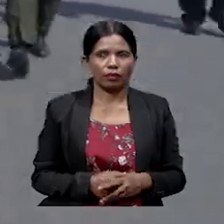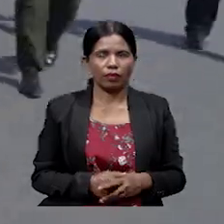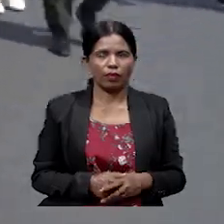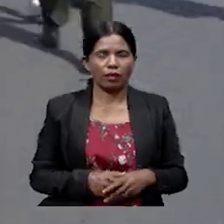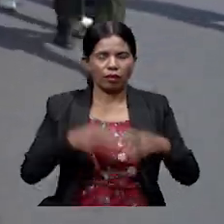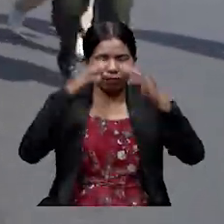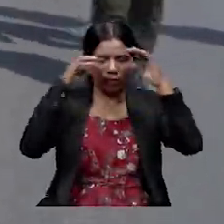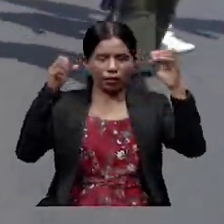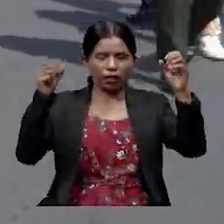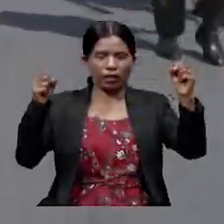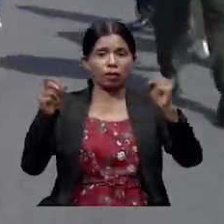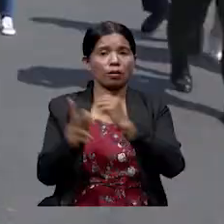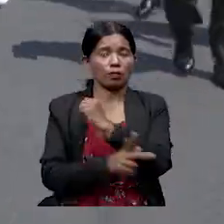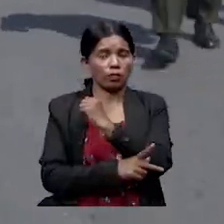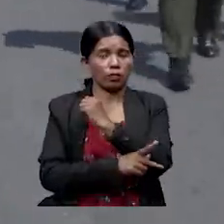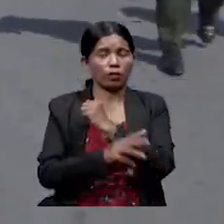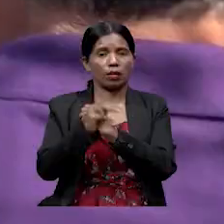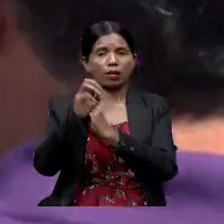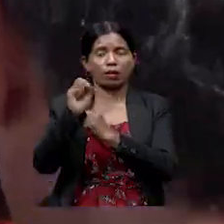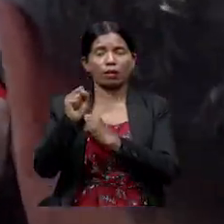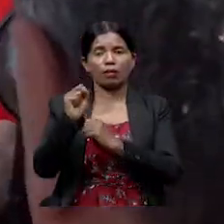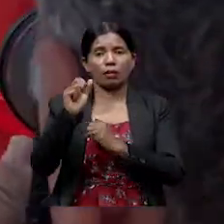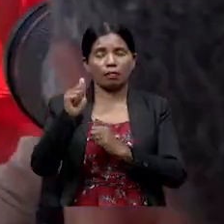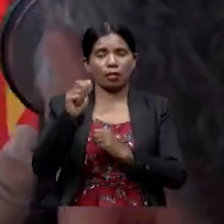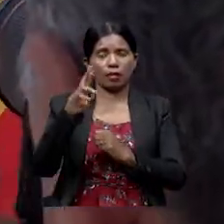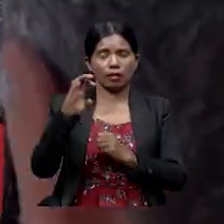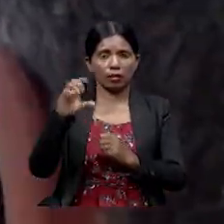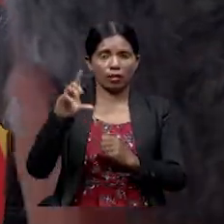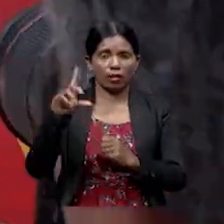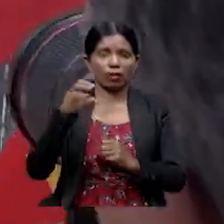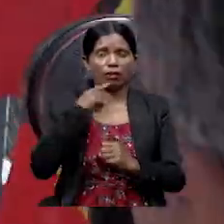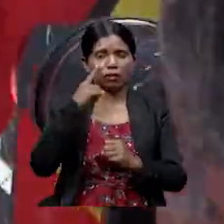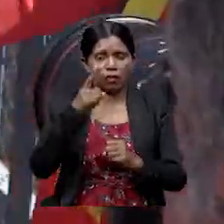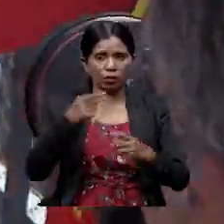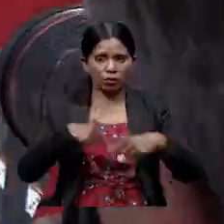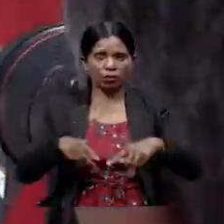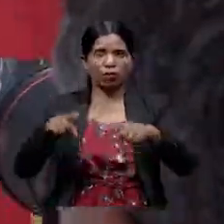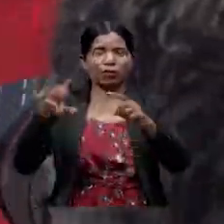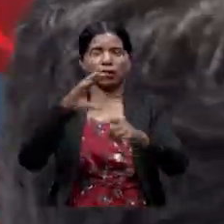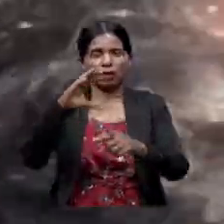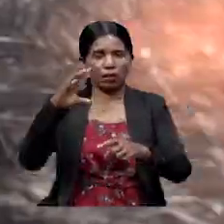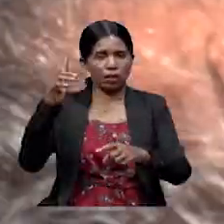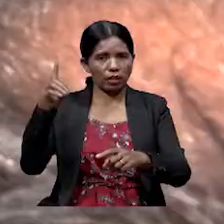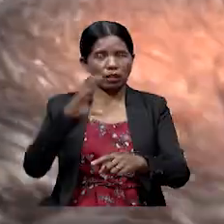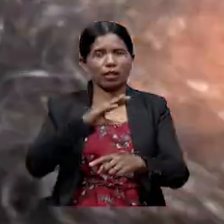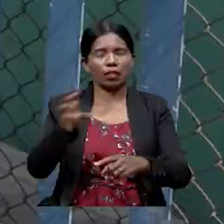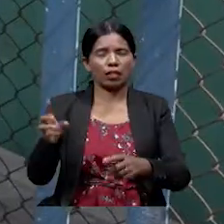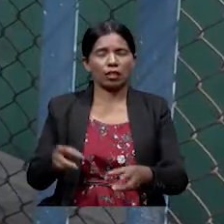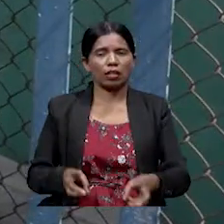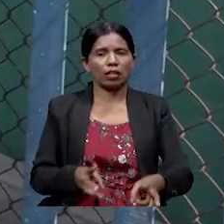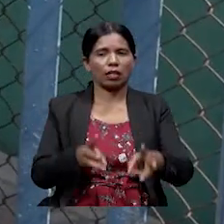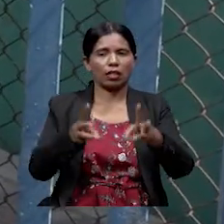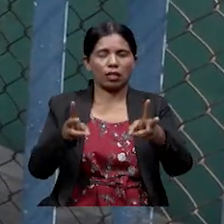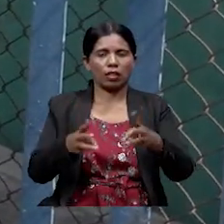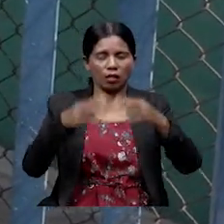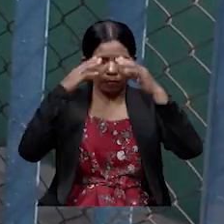Presidente da República Portugal, Marcelo Rebelo de Sousa, banhira atuhakat ba Centro Convenções Dili, iha dalang klaran, iha los Porto Dili ne oin,